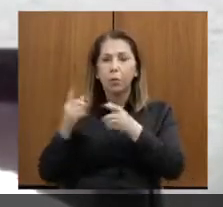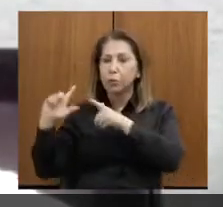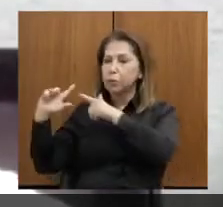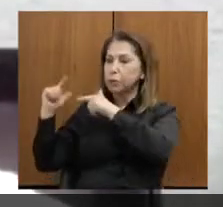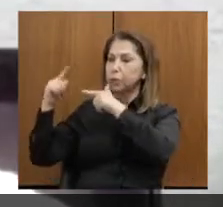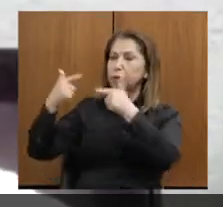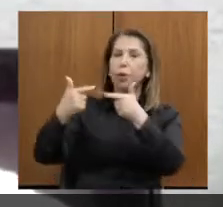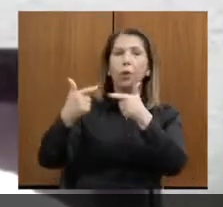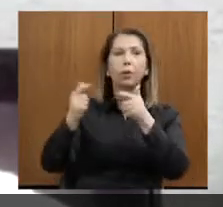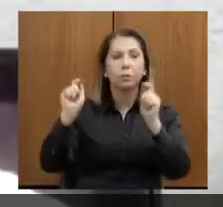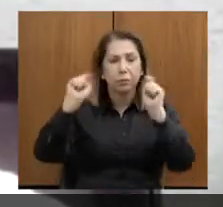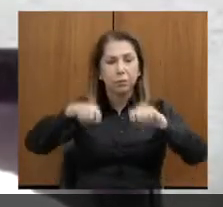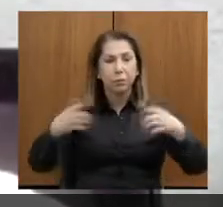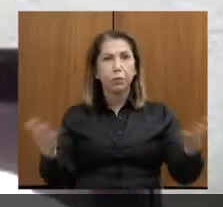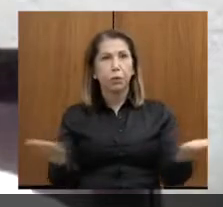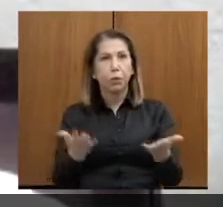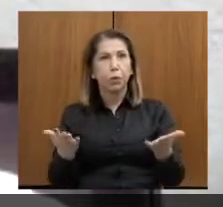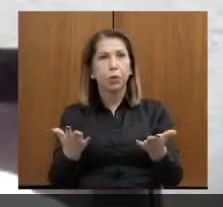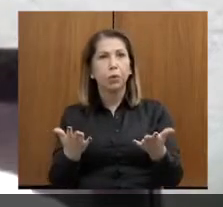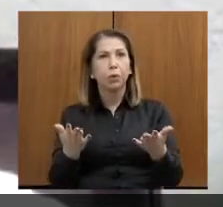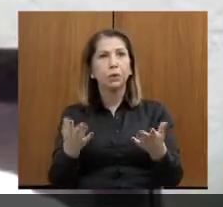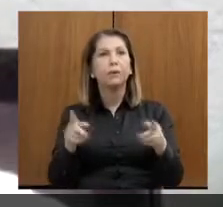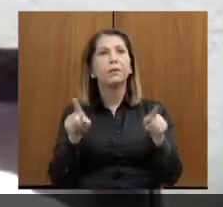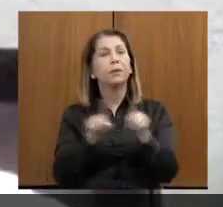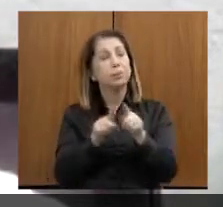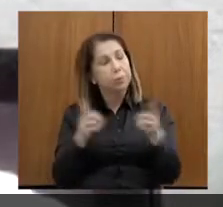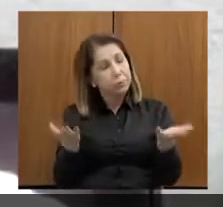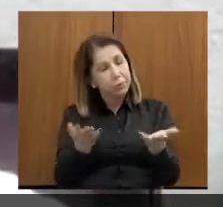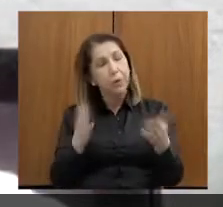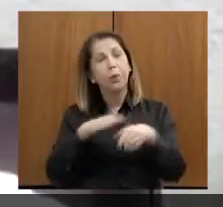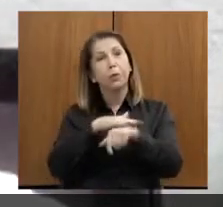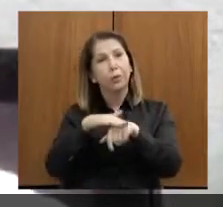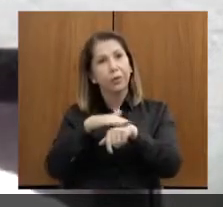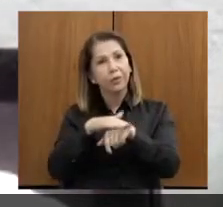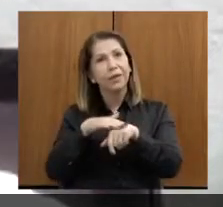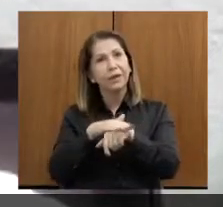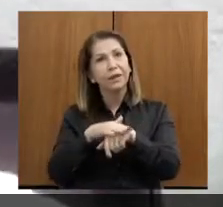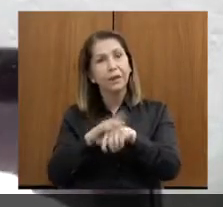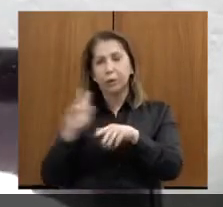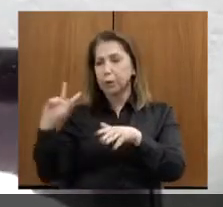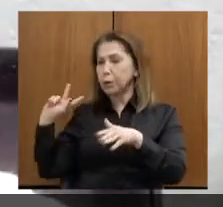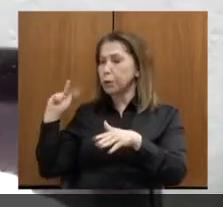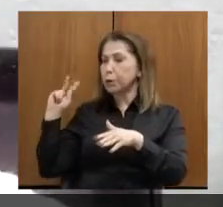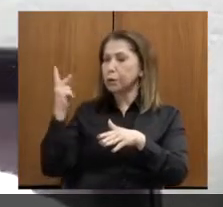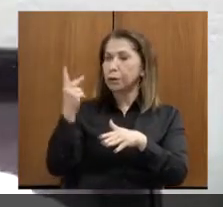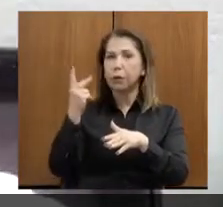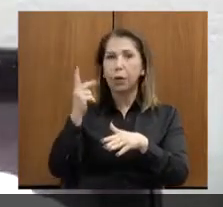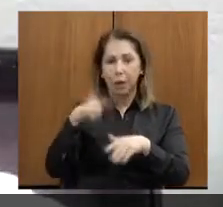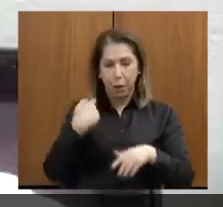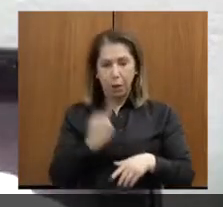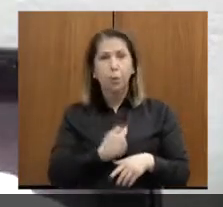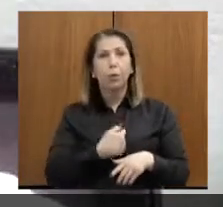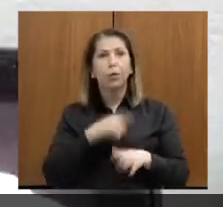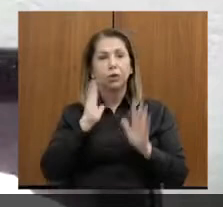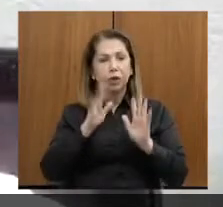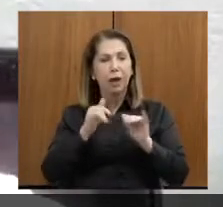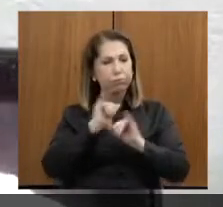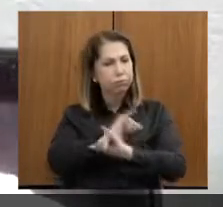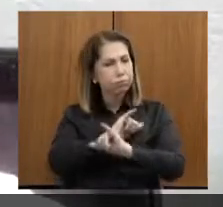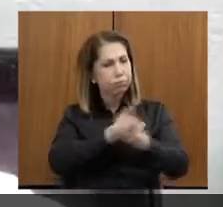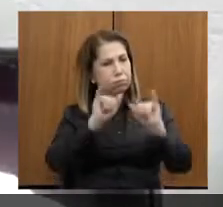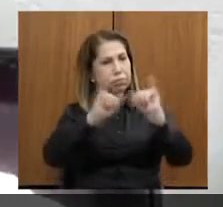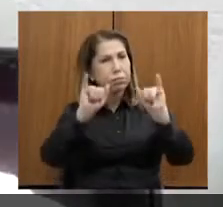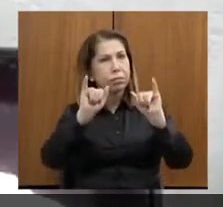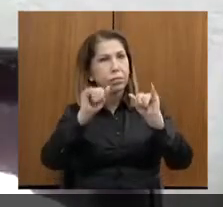permitem estar aqui hoje inclusive conversando sobre as histórias que a nossa história já conta